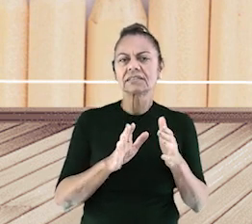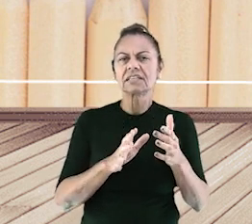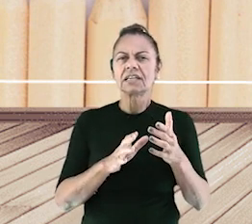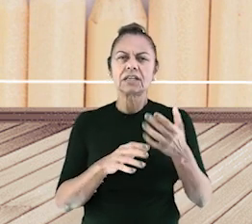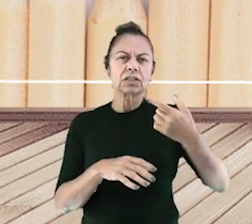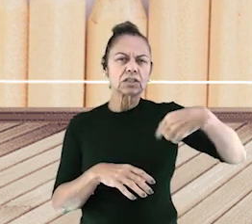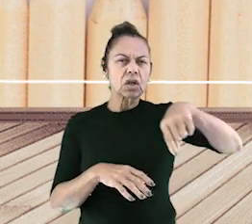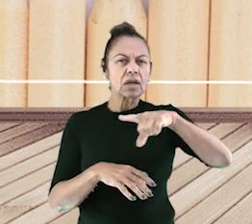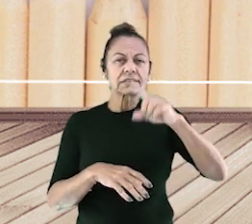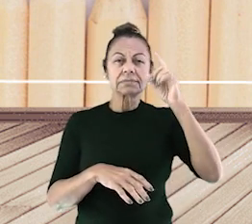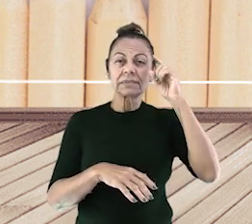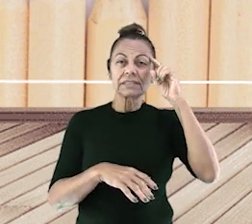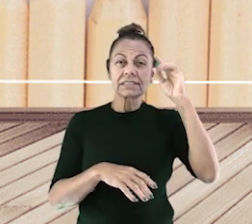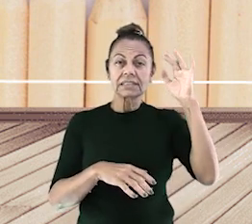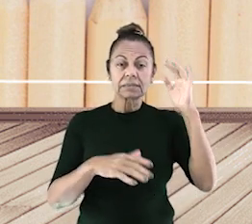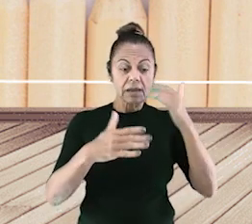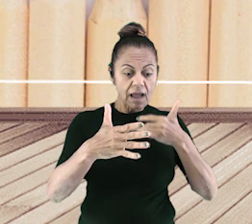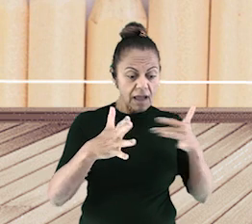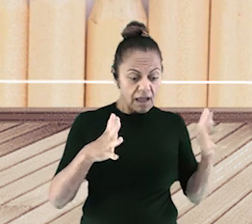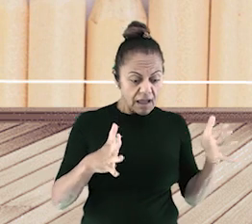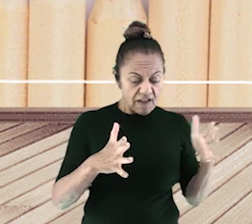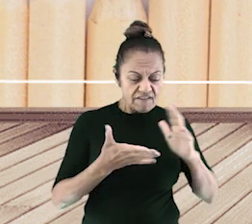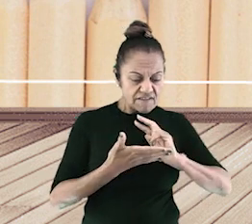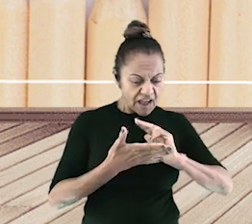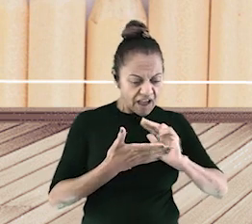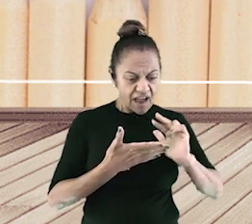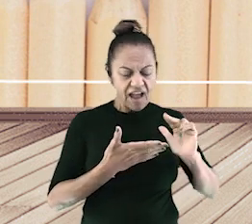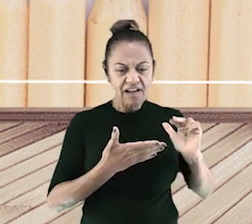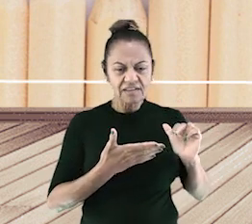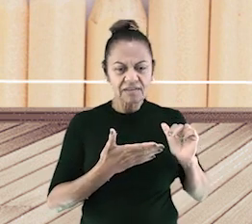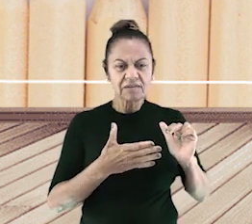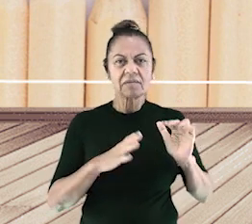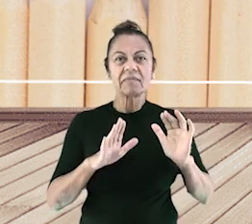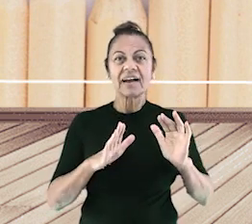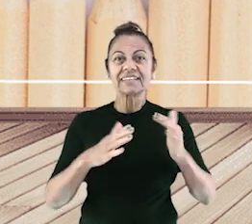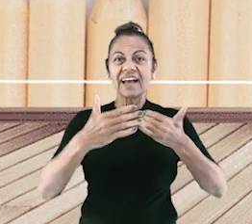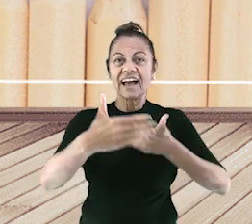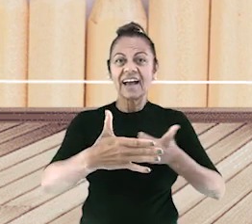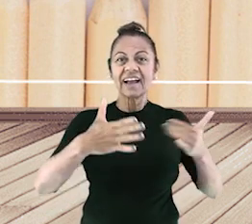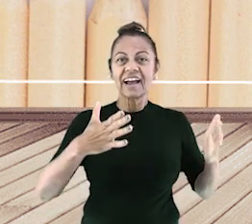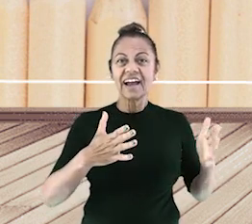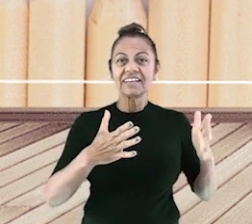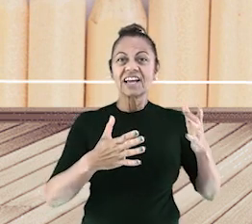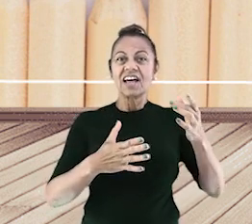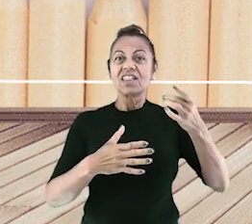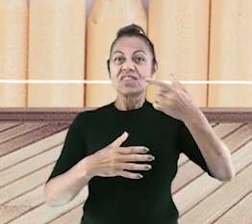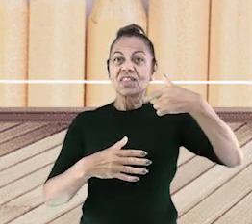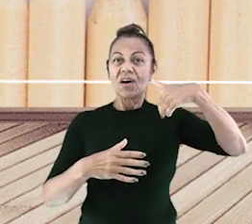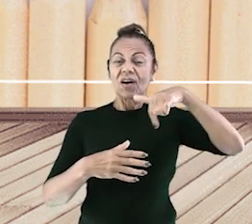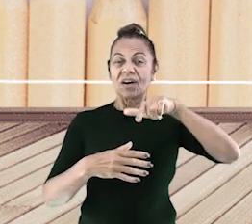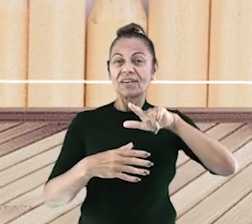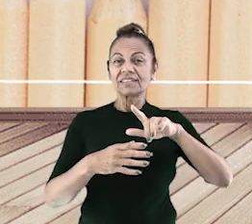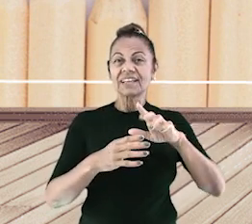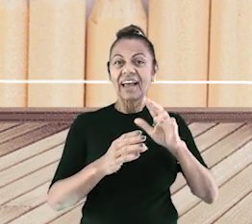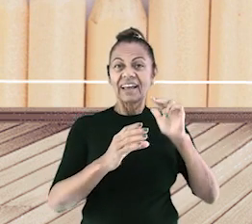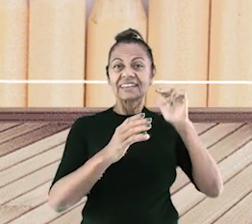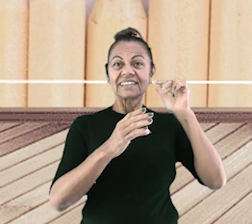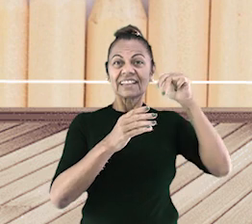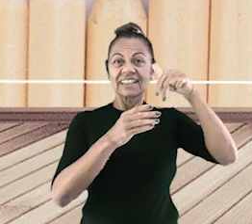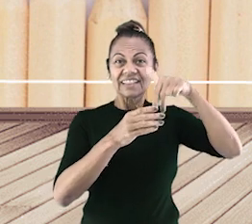que a gente imagina que possa ter, nós iremos entrar dentro da caixa